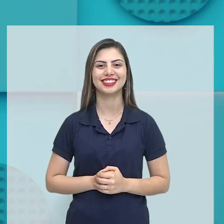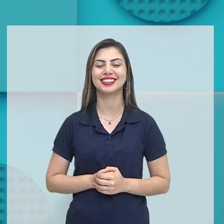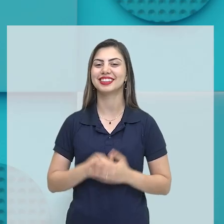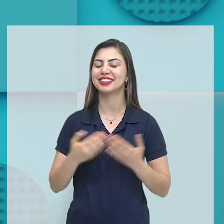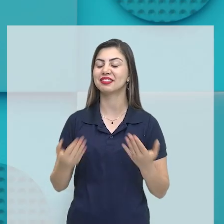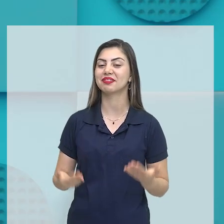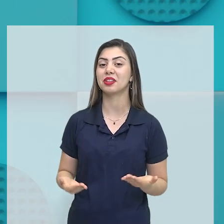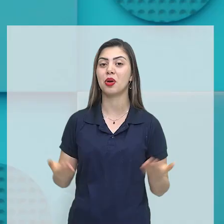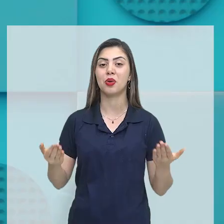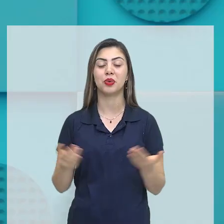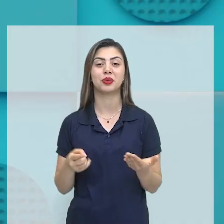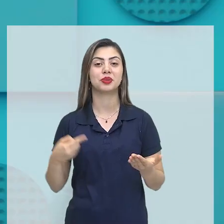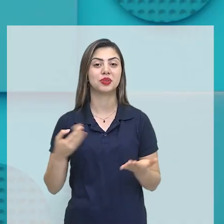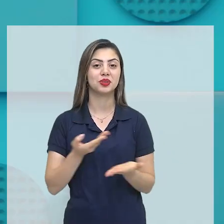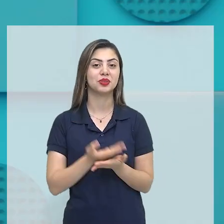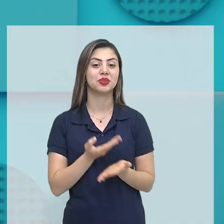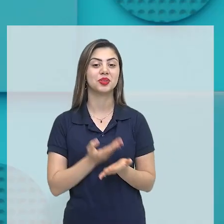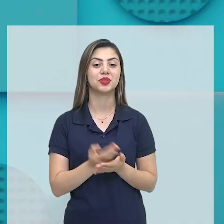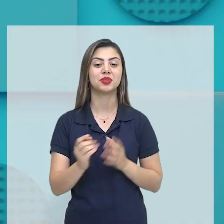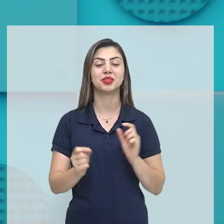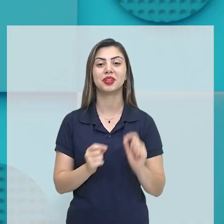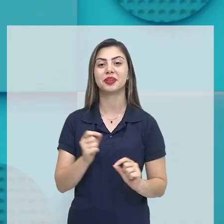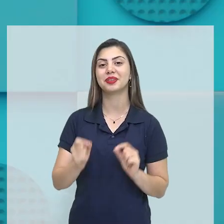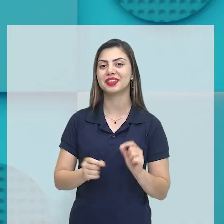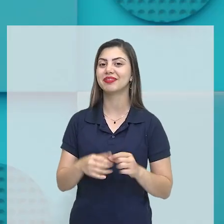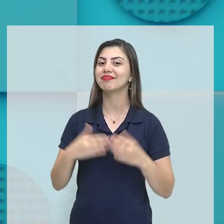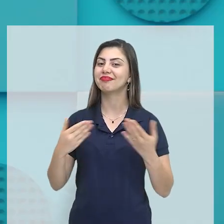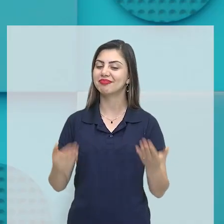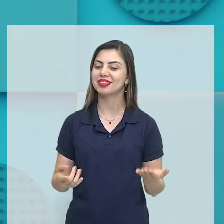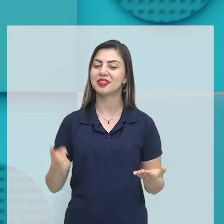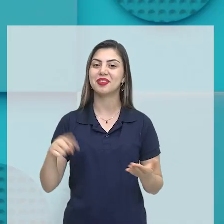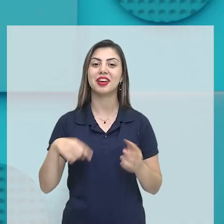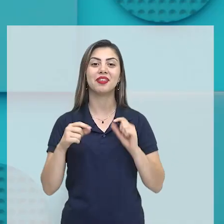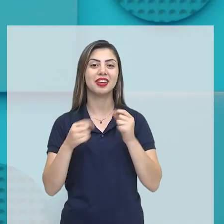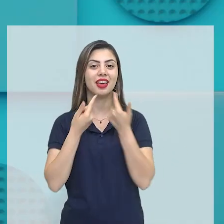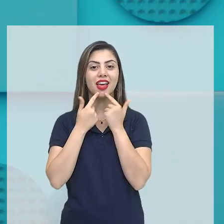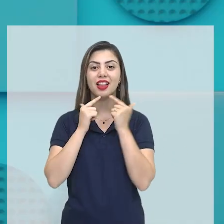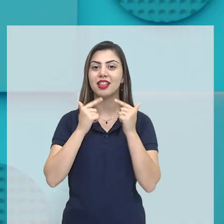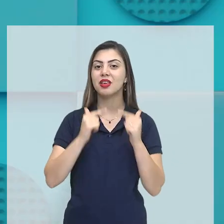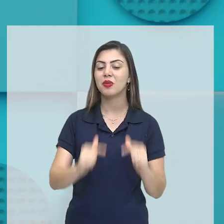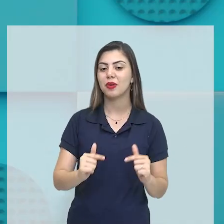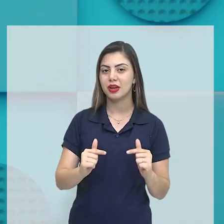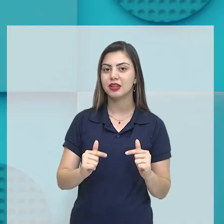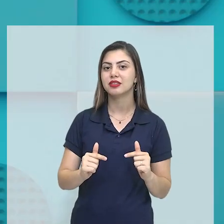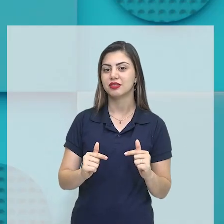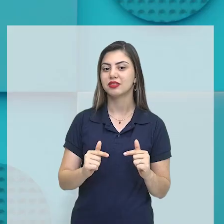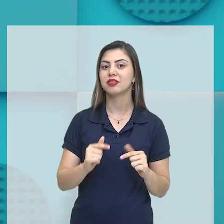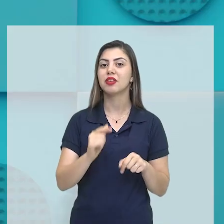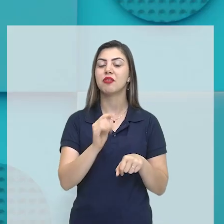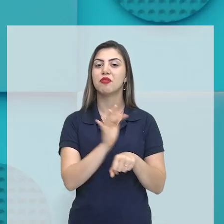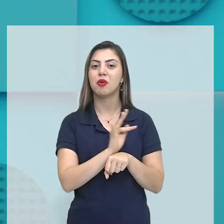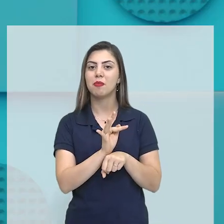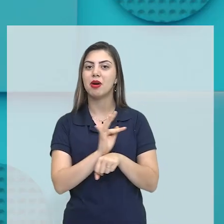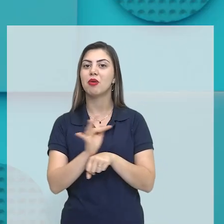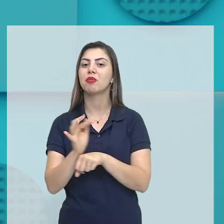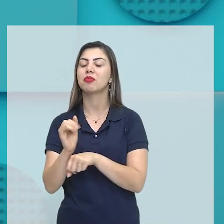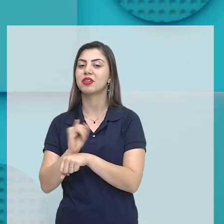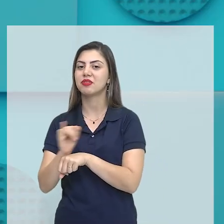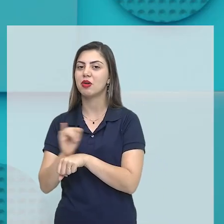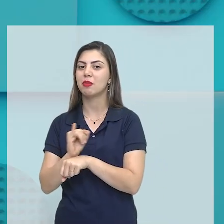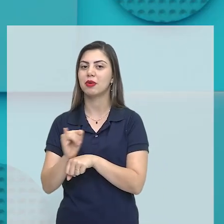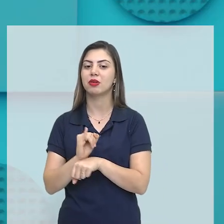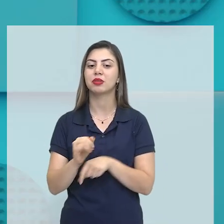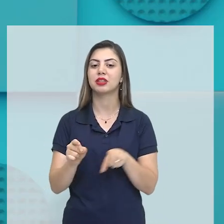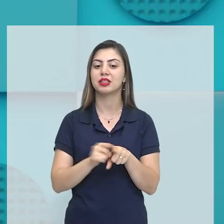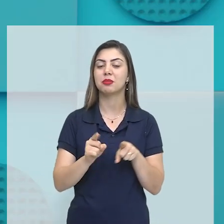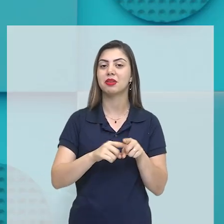Muito bem, turmas. Então, hoje nós vamos estudar mais uma vez sobre linguagem formal e informal e